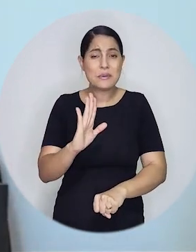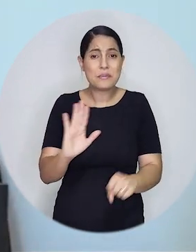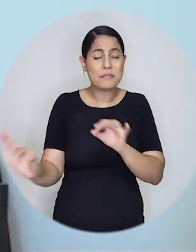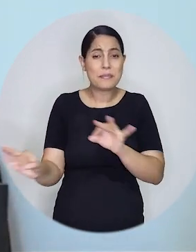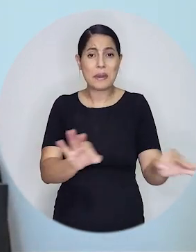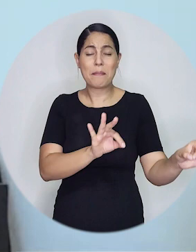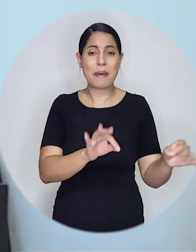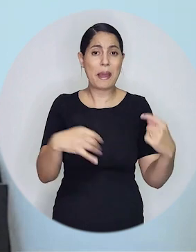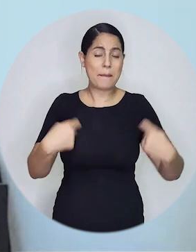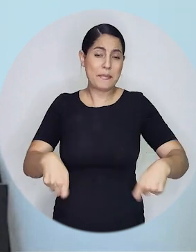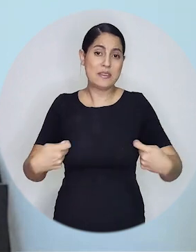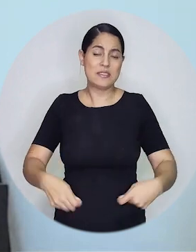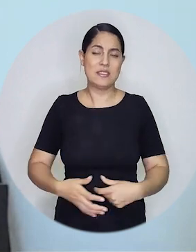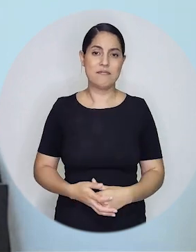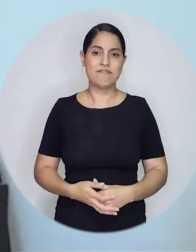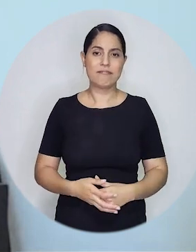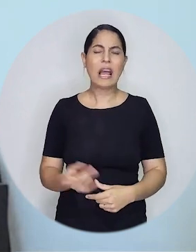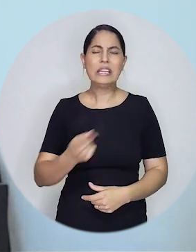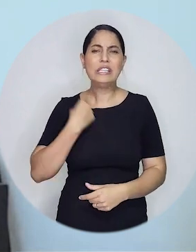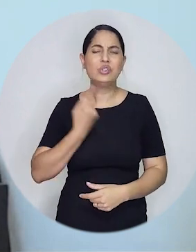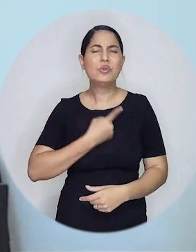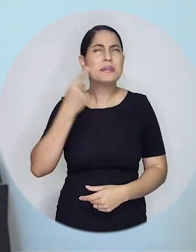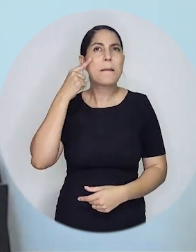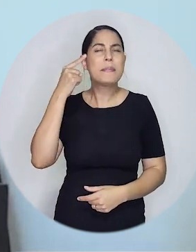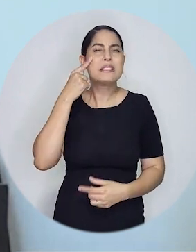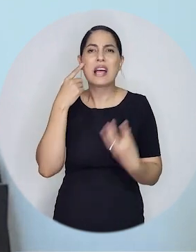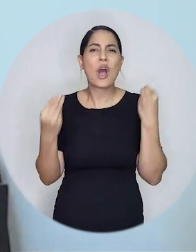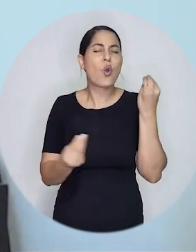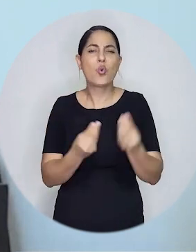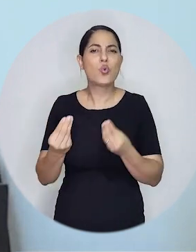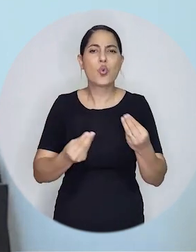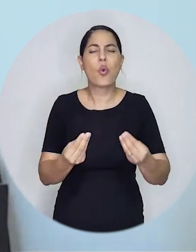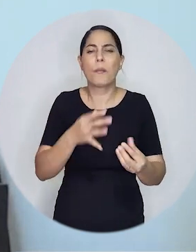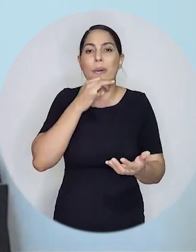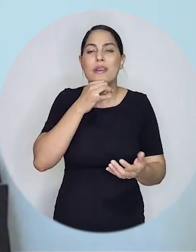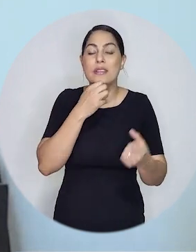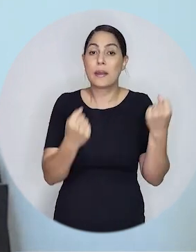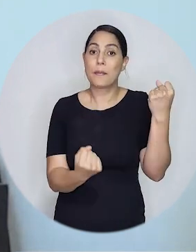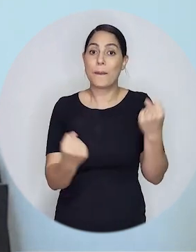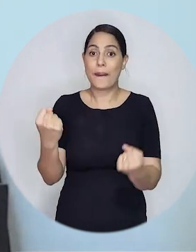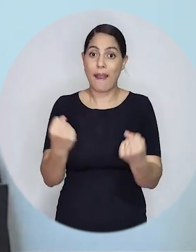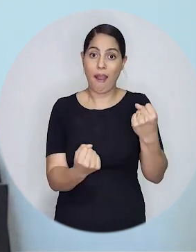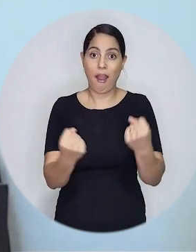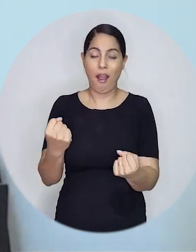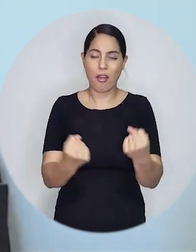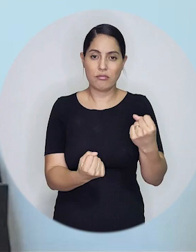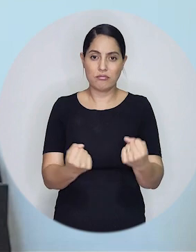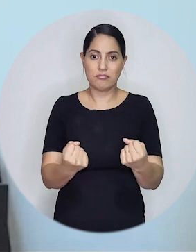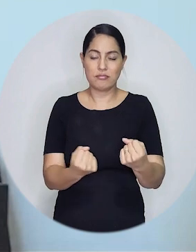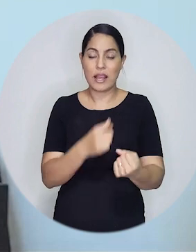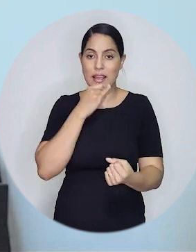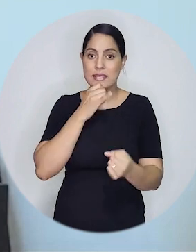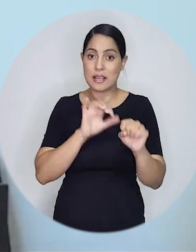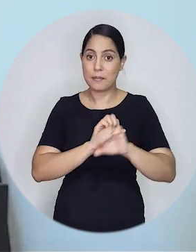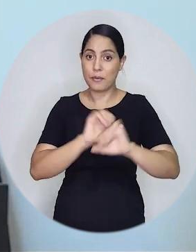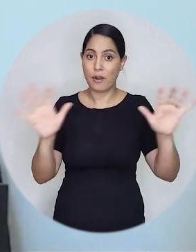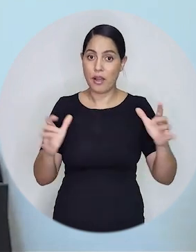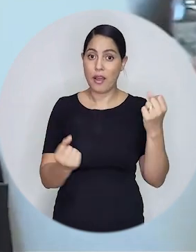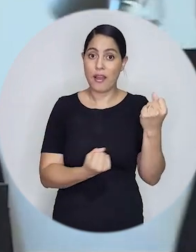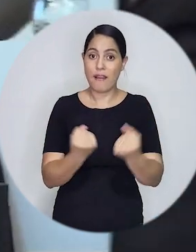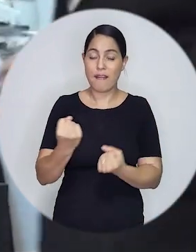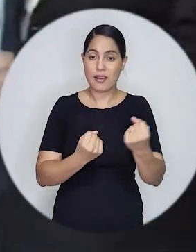como melhorar a nossa frota de carros, né? Digo